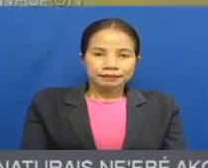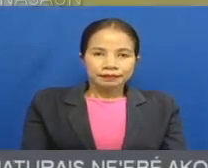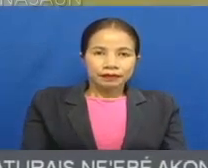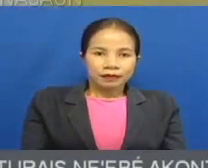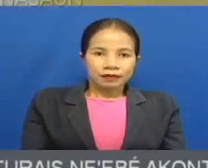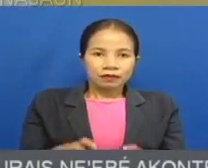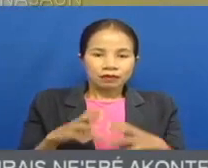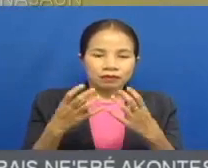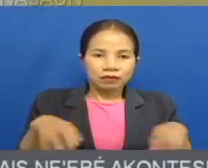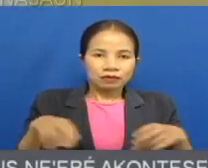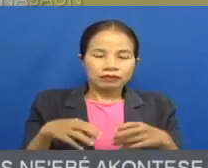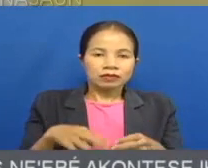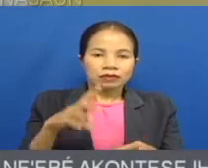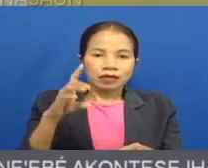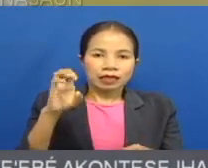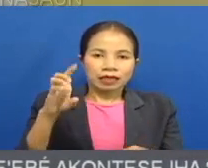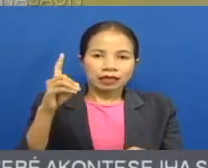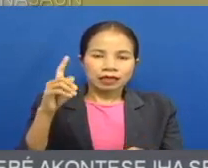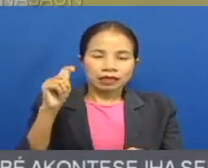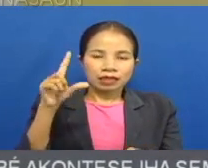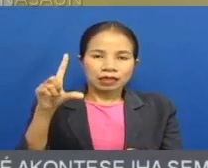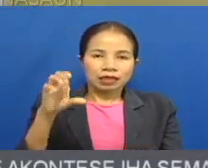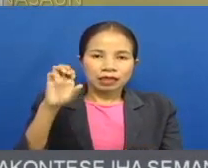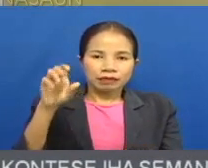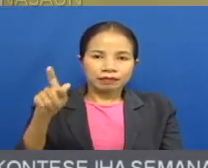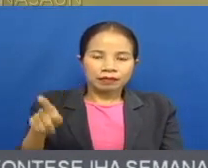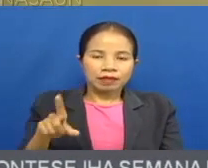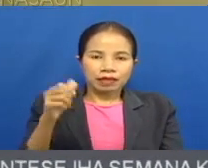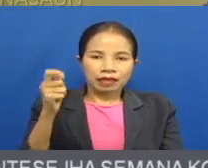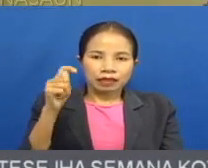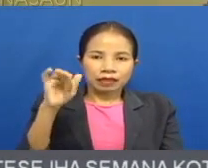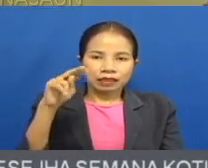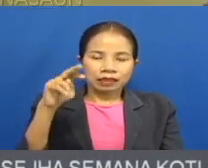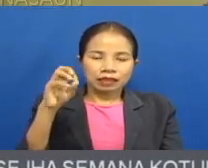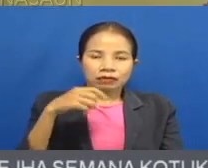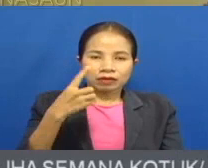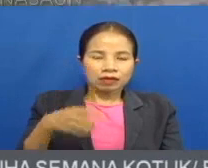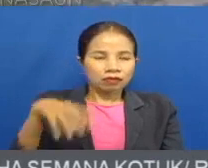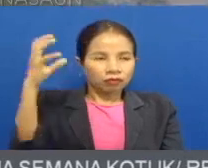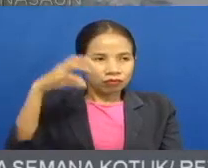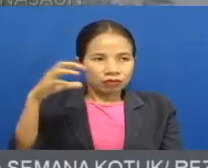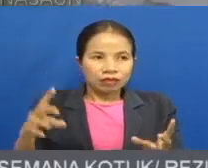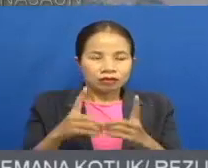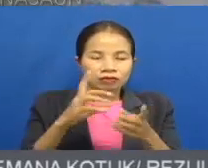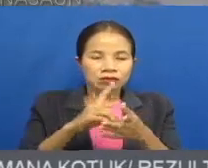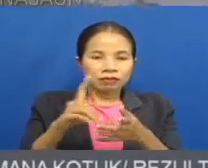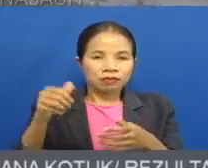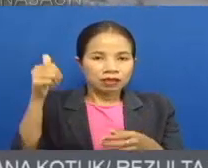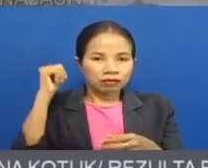Comissário técnico executivo EDTLP, Latino Jerônimo, confirma. O Dambot neba acontece e a semana